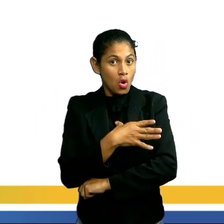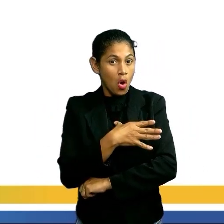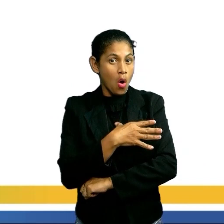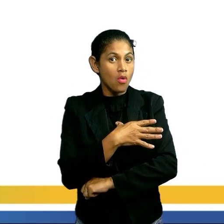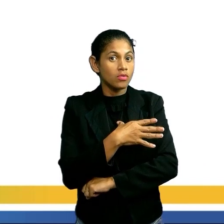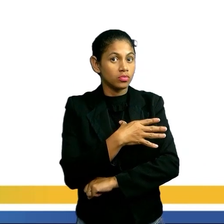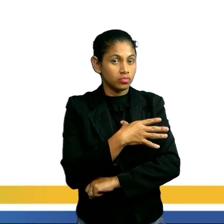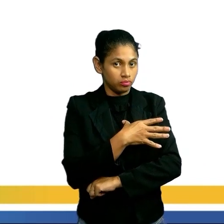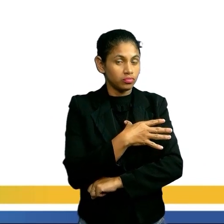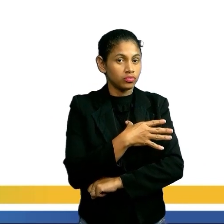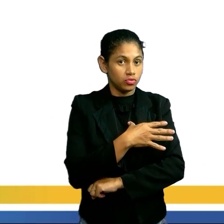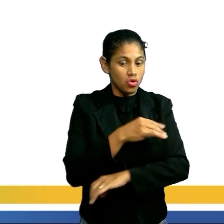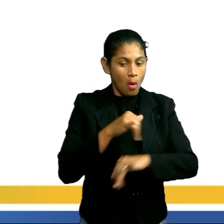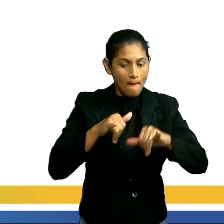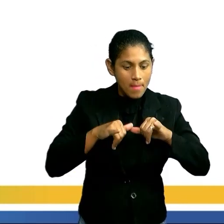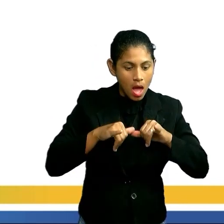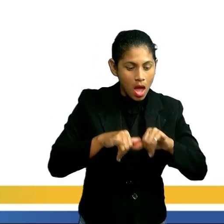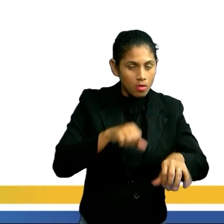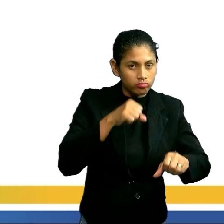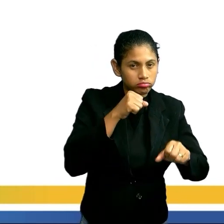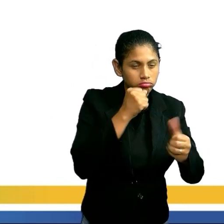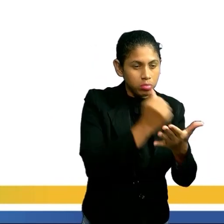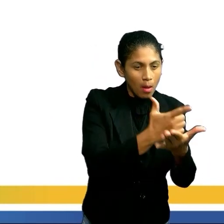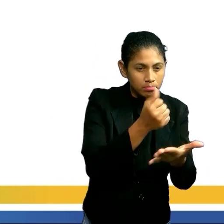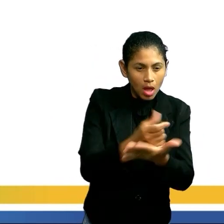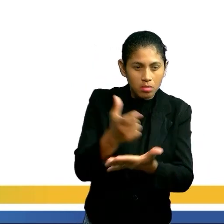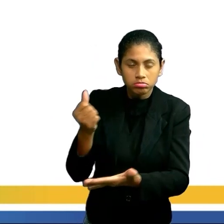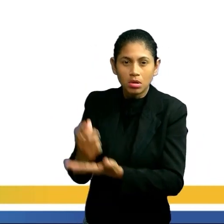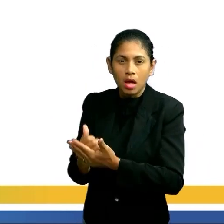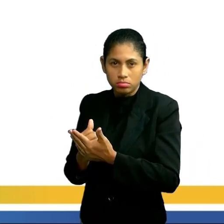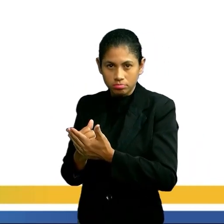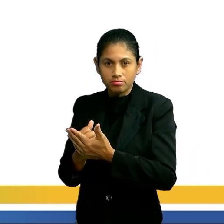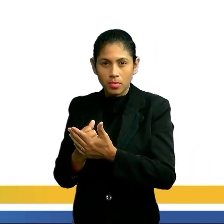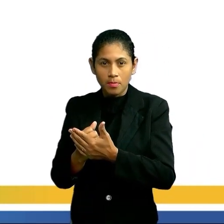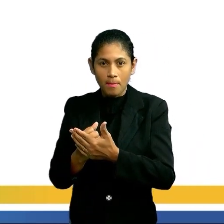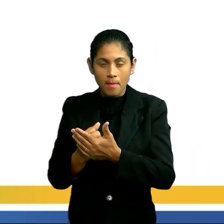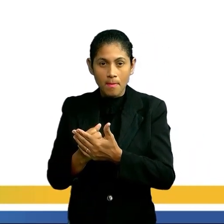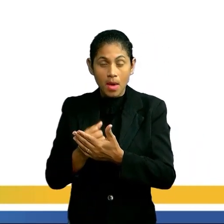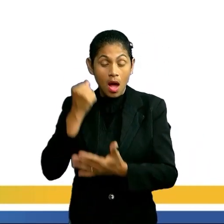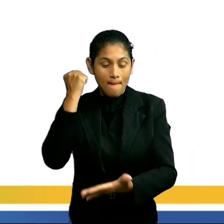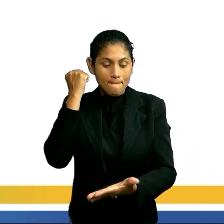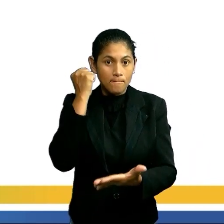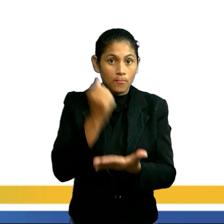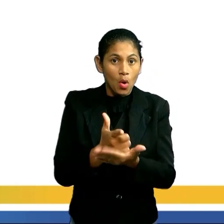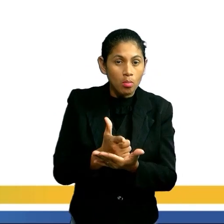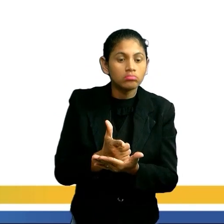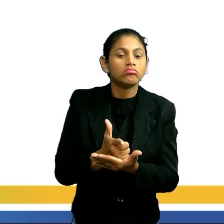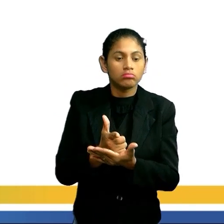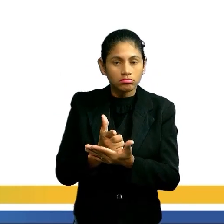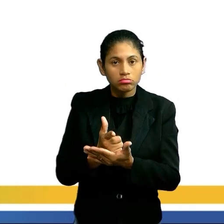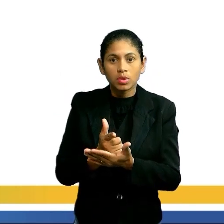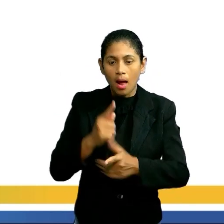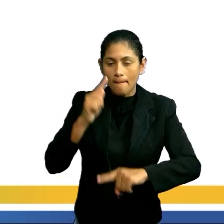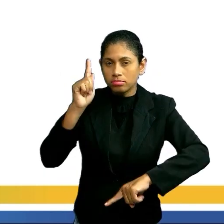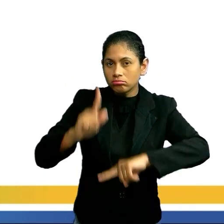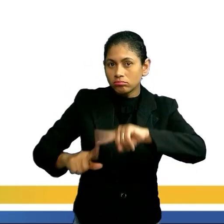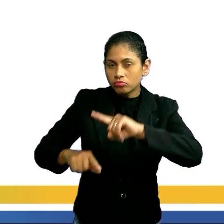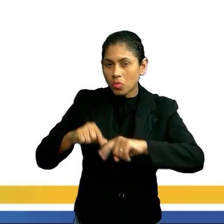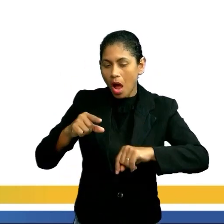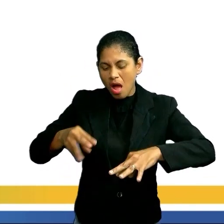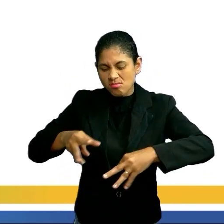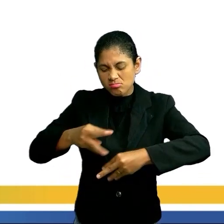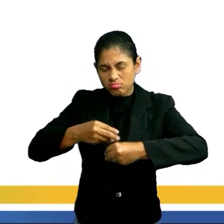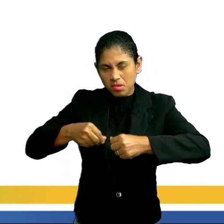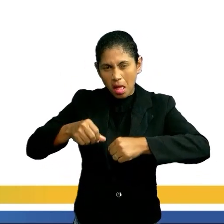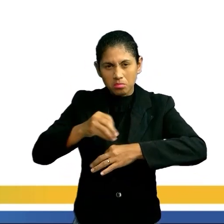Para a importação de bens supérfluos, de coisas superficiais, de bens não duráveis, né? Esse era o principal